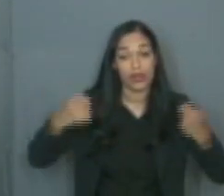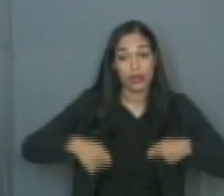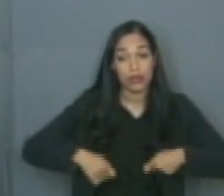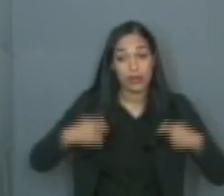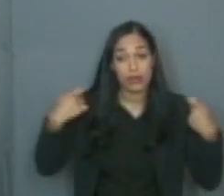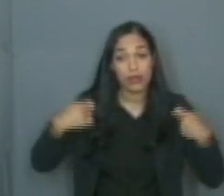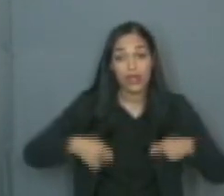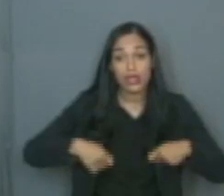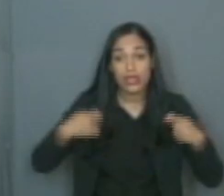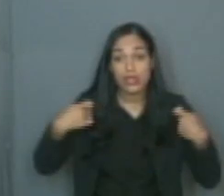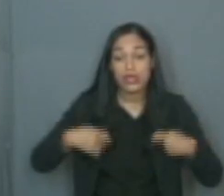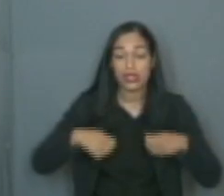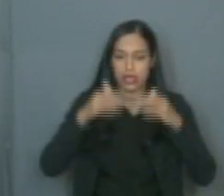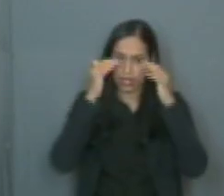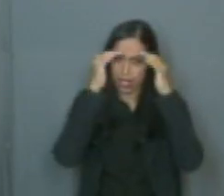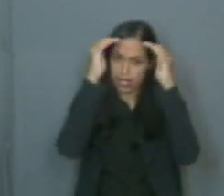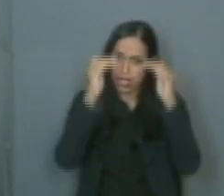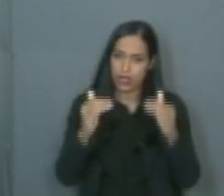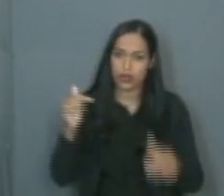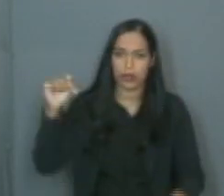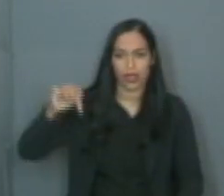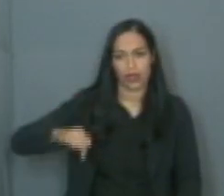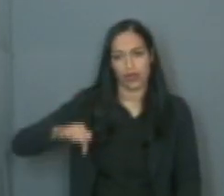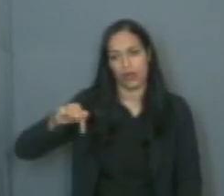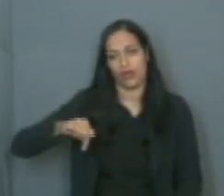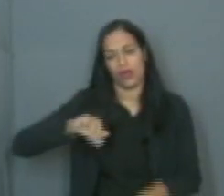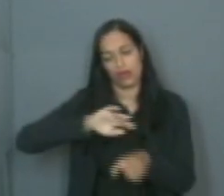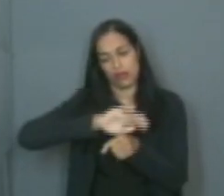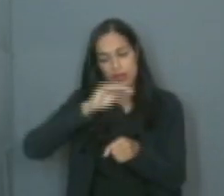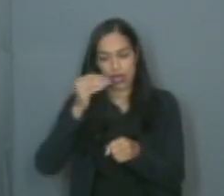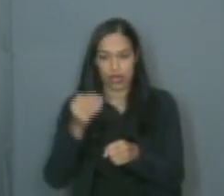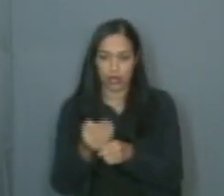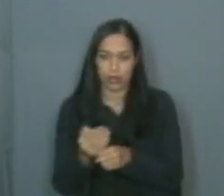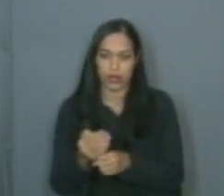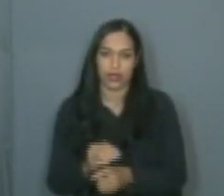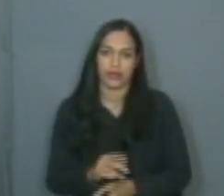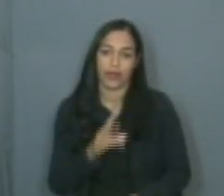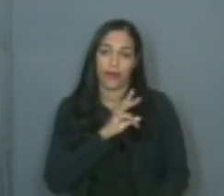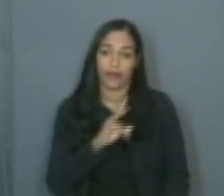ter, esse respeito aqui na casa. Mas eu escuto o vereador Júnior de Crédito.